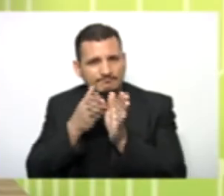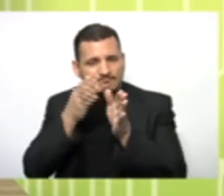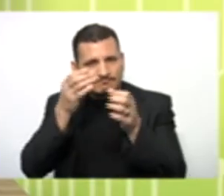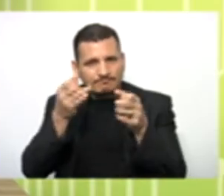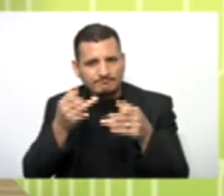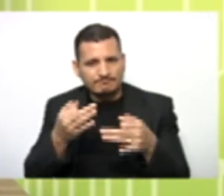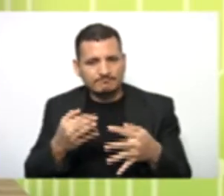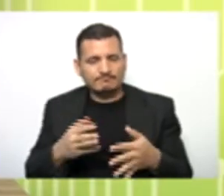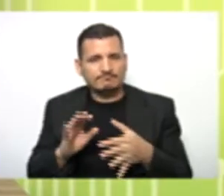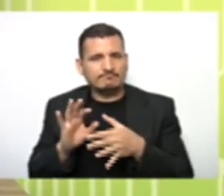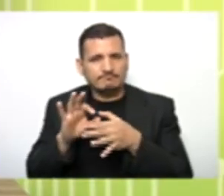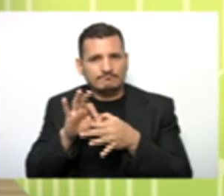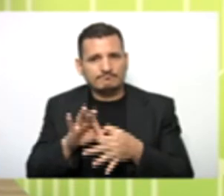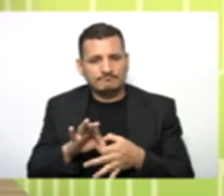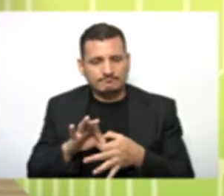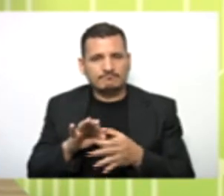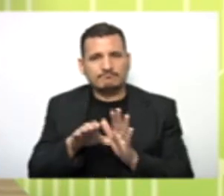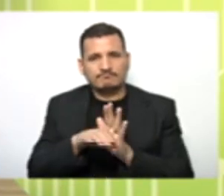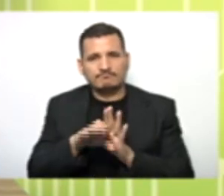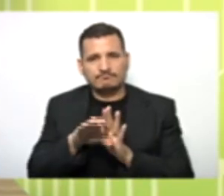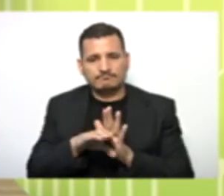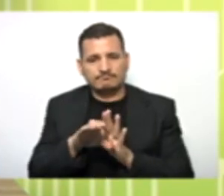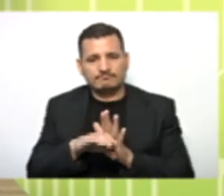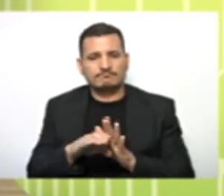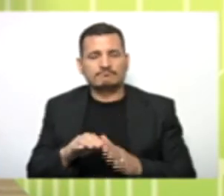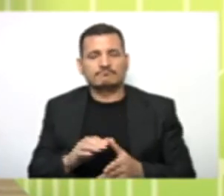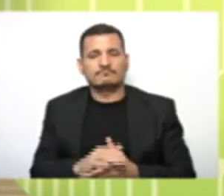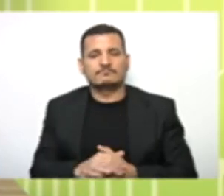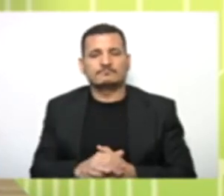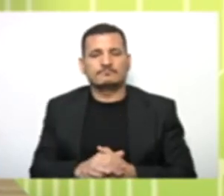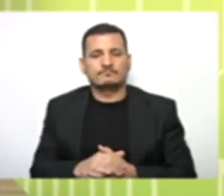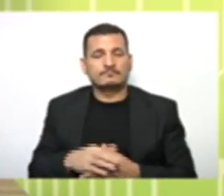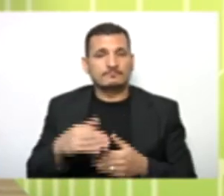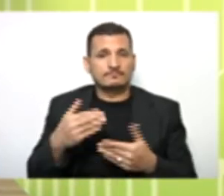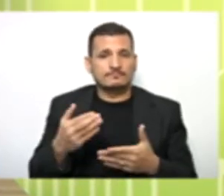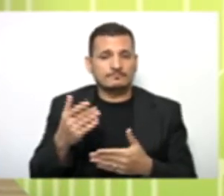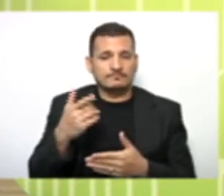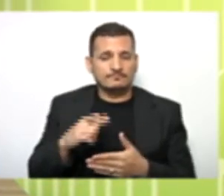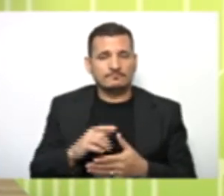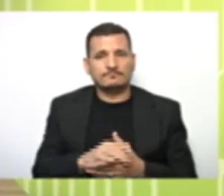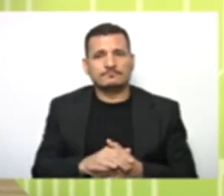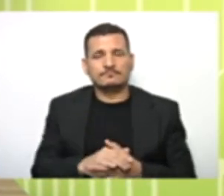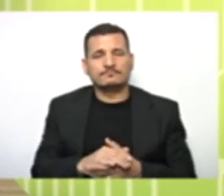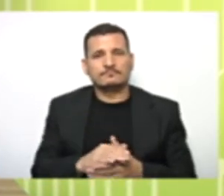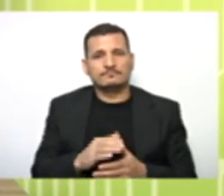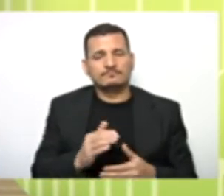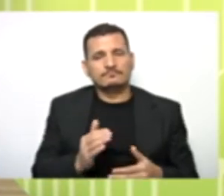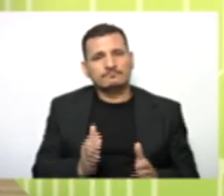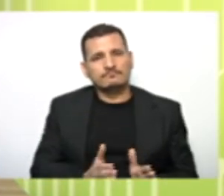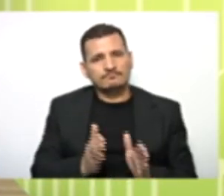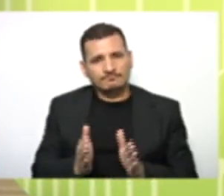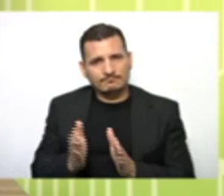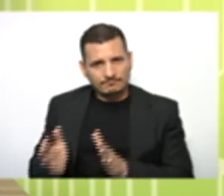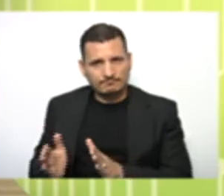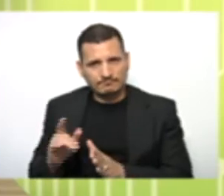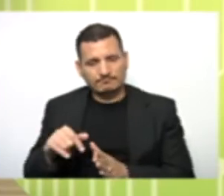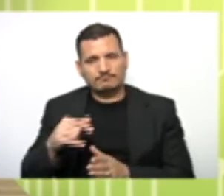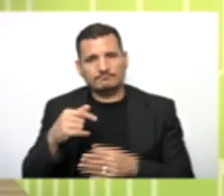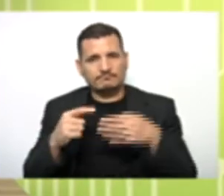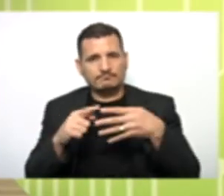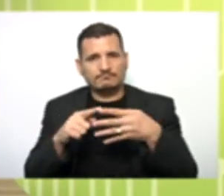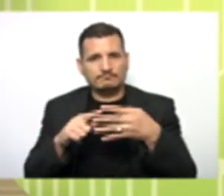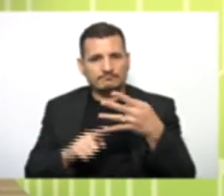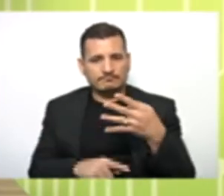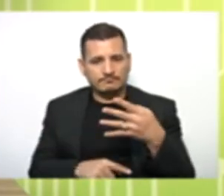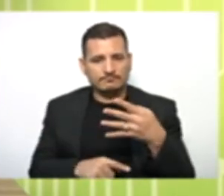aí entre esses conceitos. Então, novamente, quando a gente fala de etapas do processo, são essas 4.